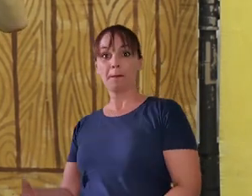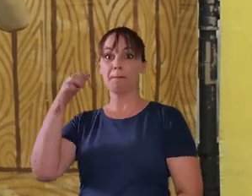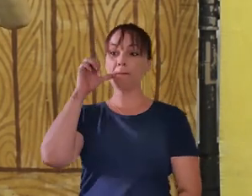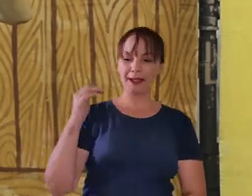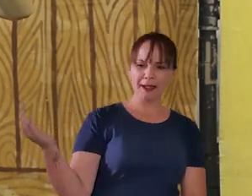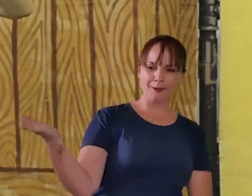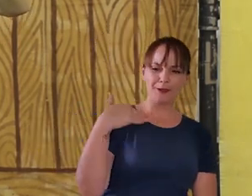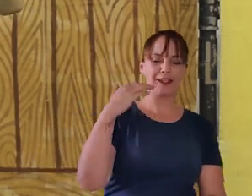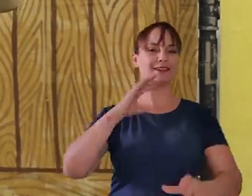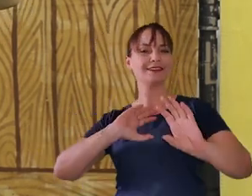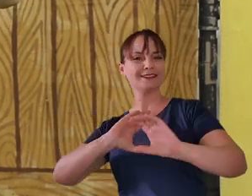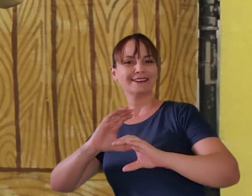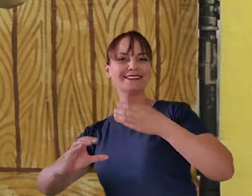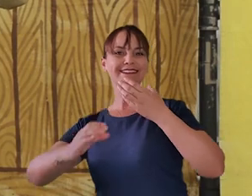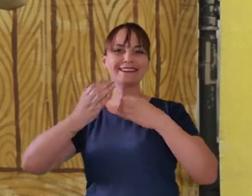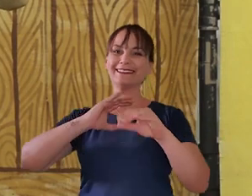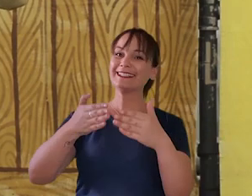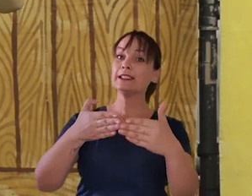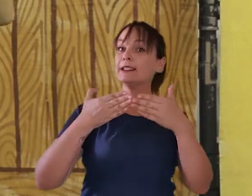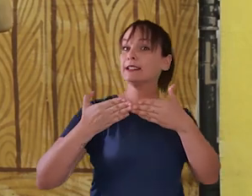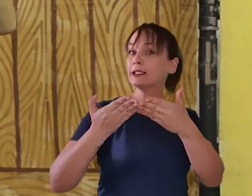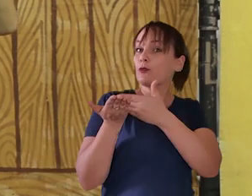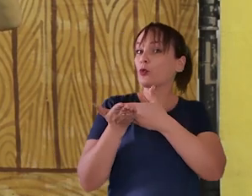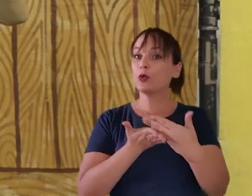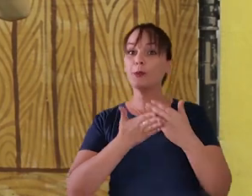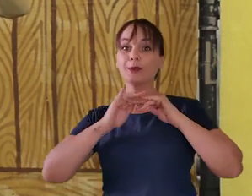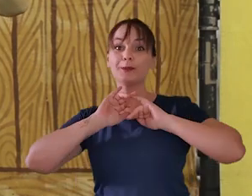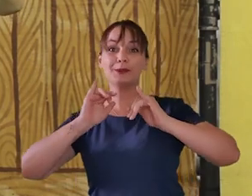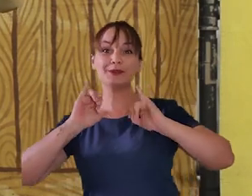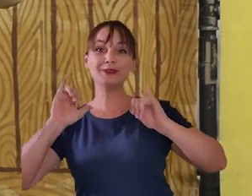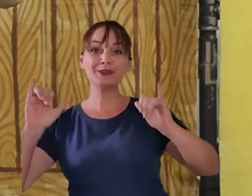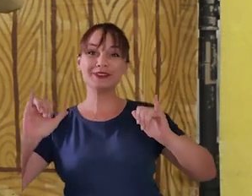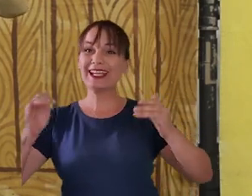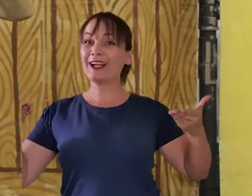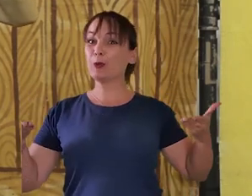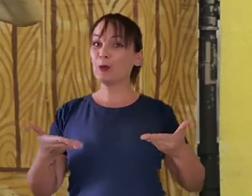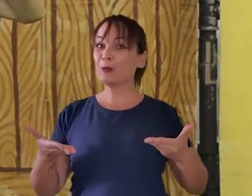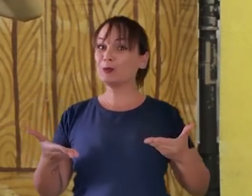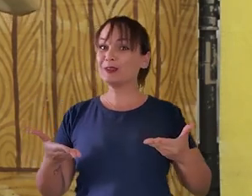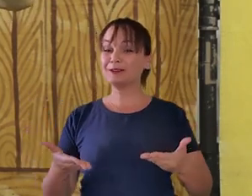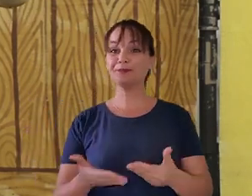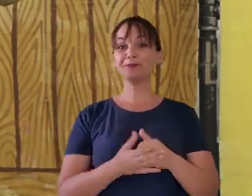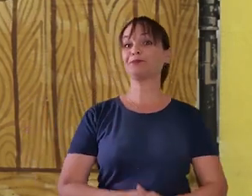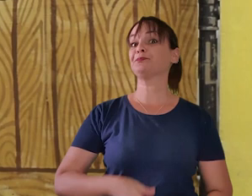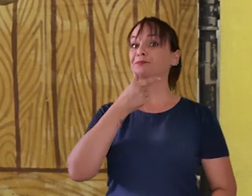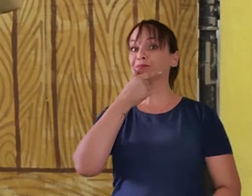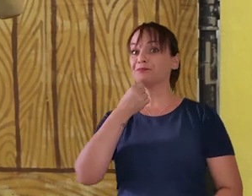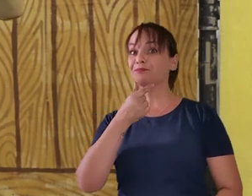Vem cantar, licença, uma história eu acabei de contar. Menino, estou